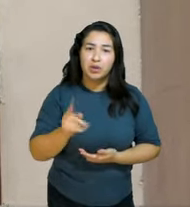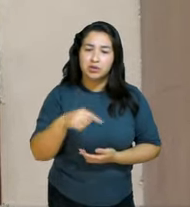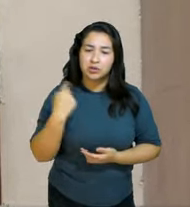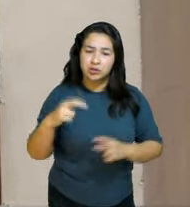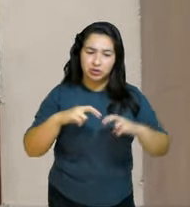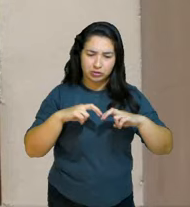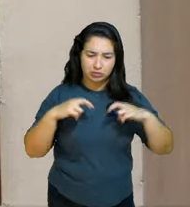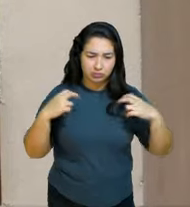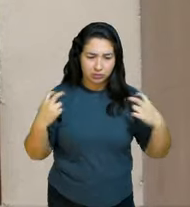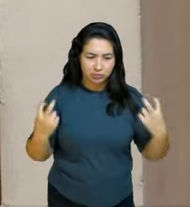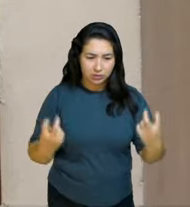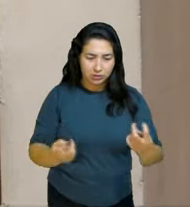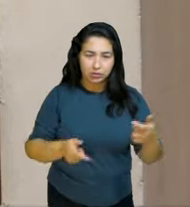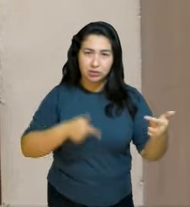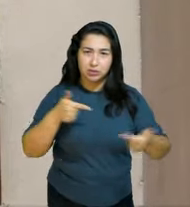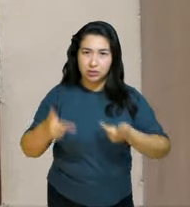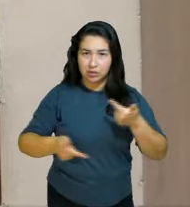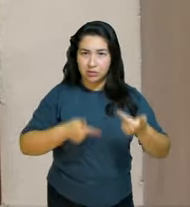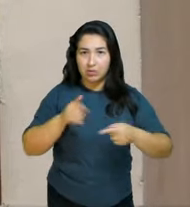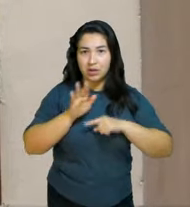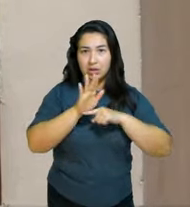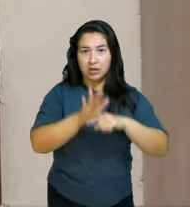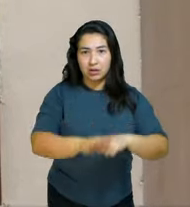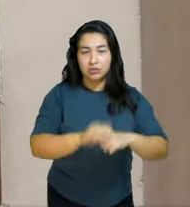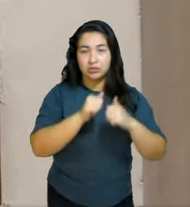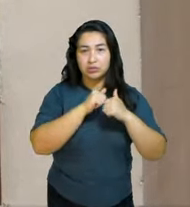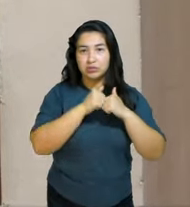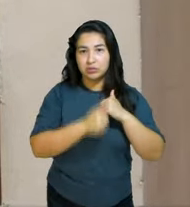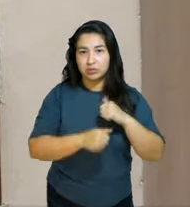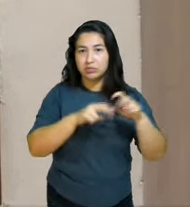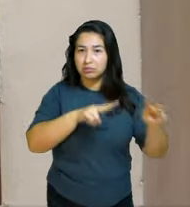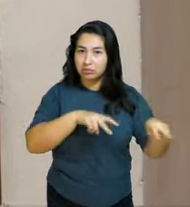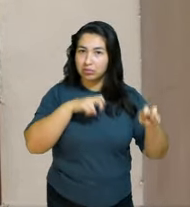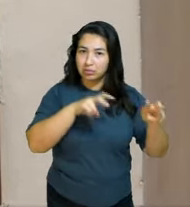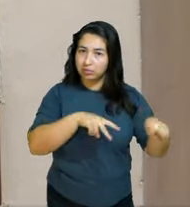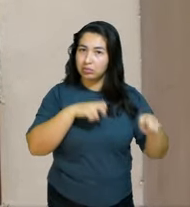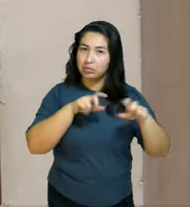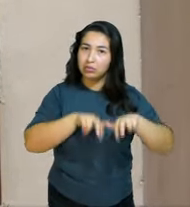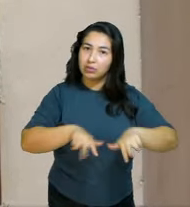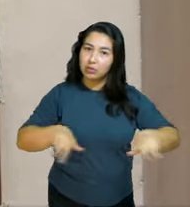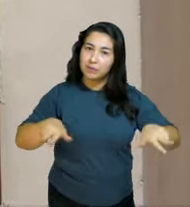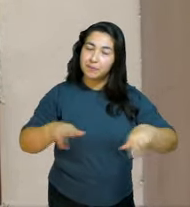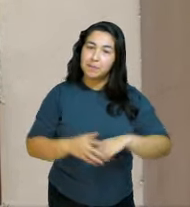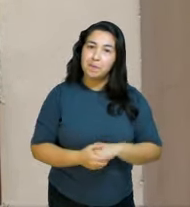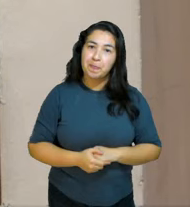que trabalhe em prol do atletismo, do esporte.